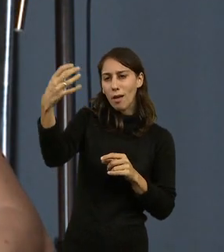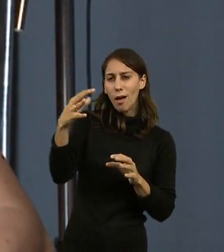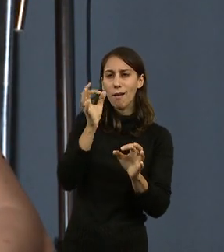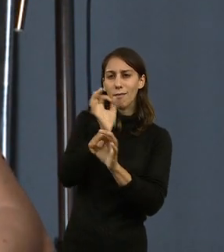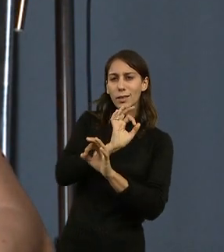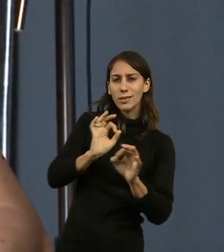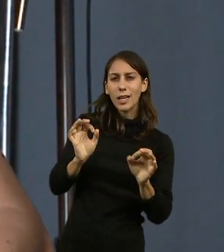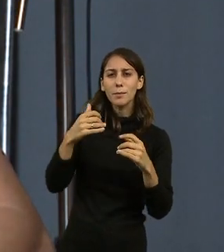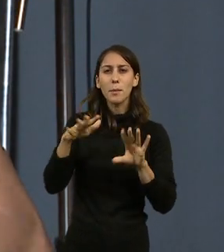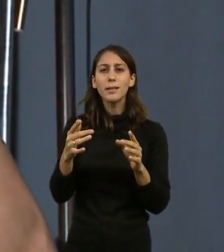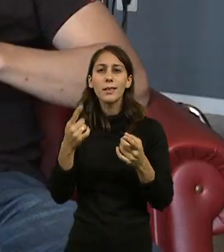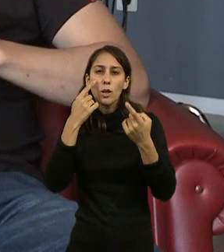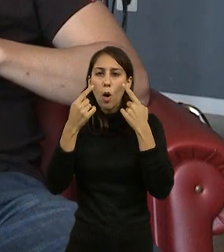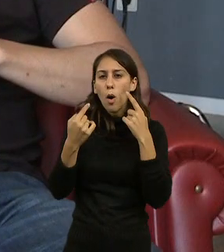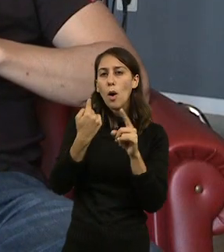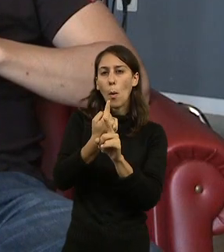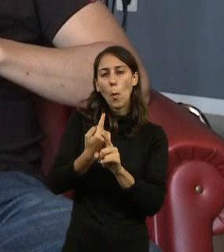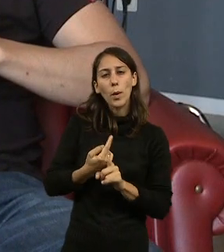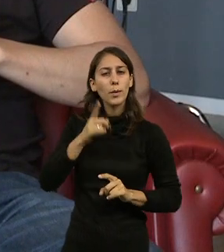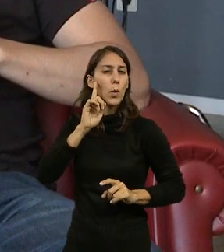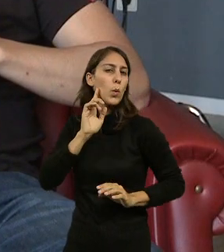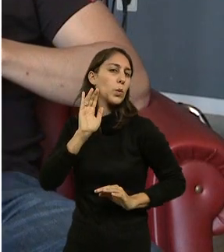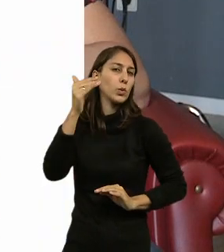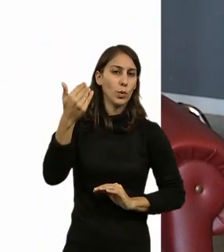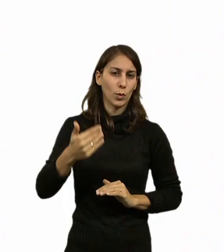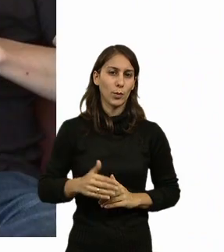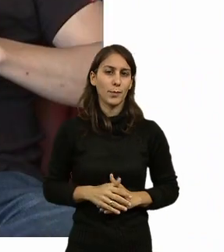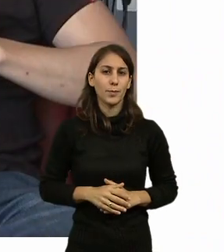não passa. E a mensagem é essencial.